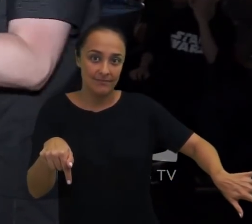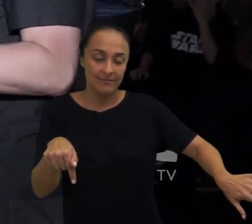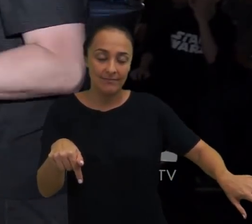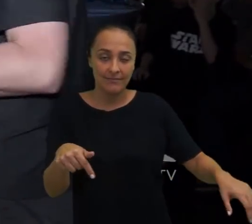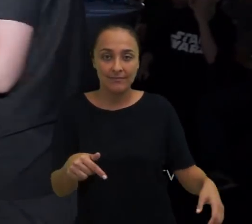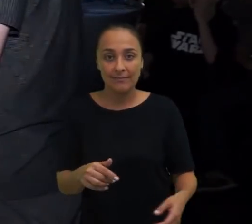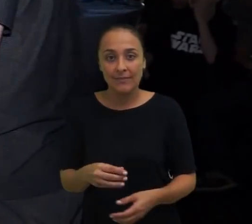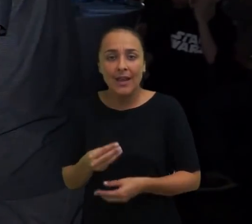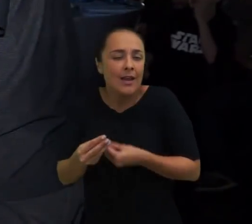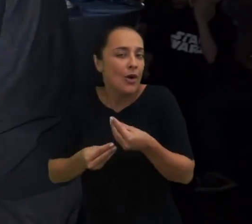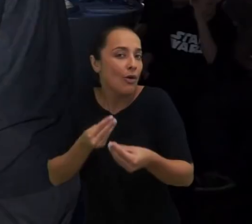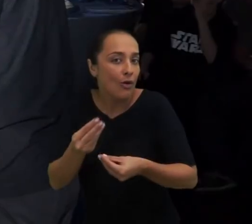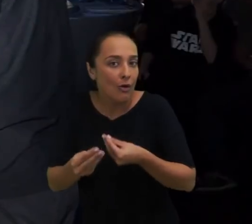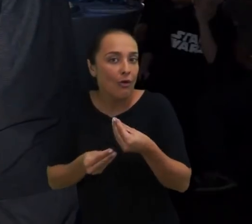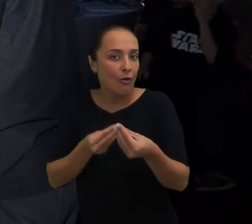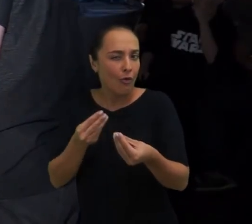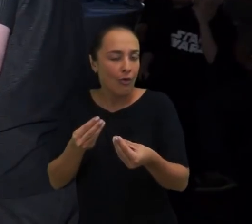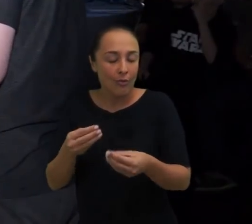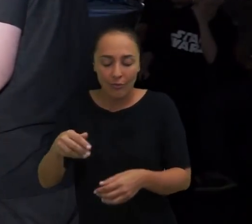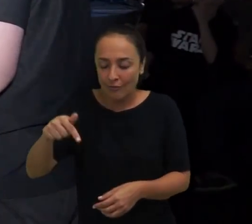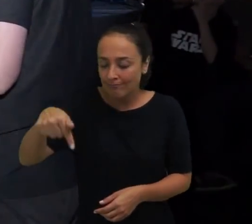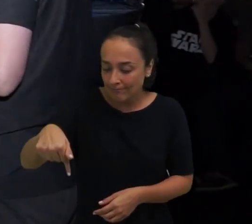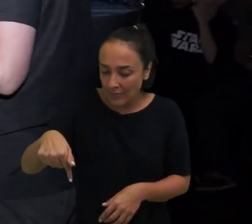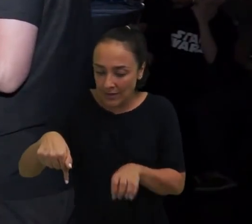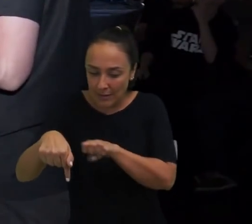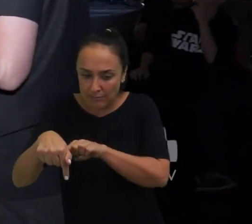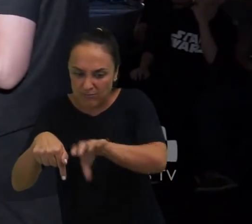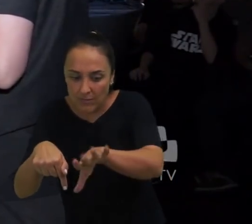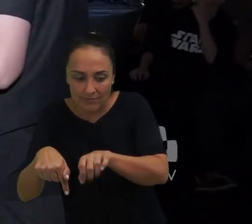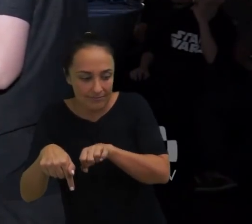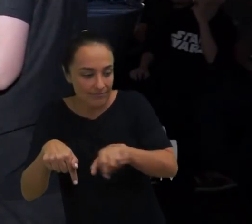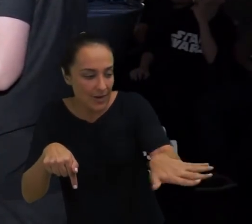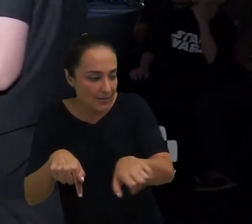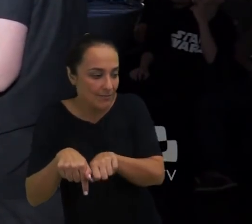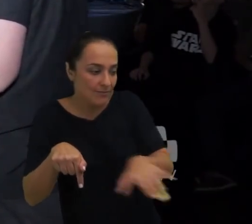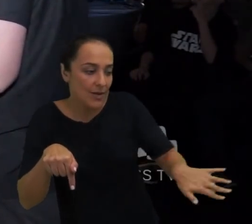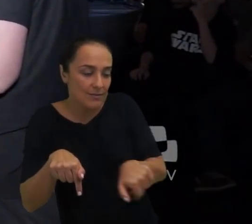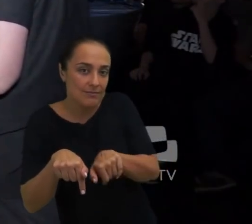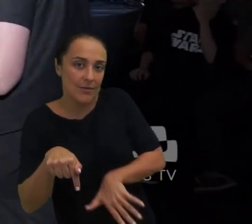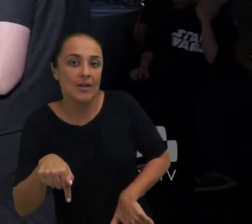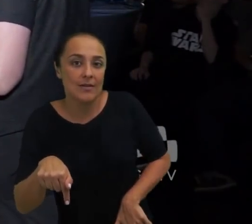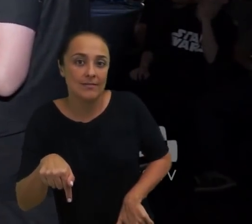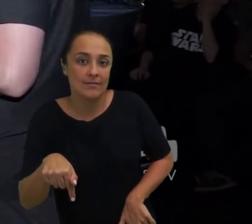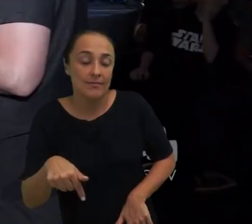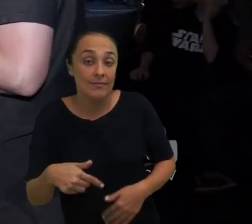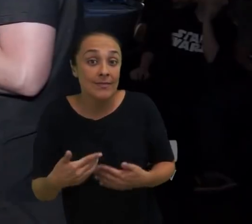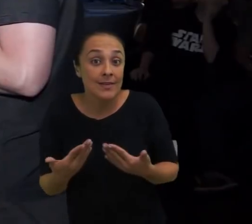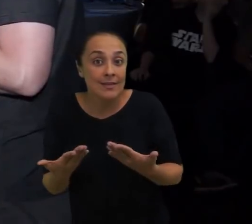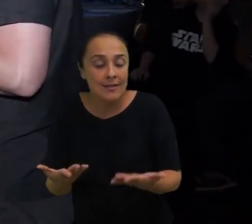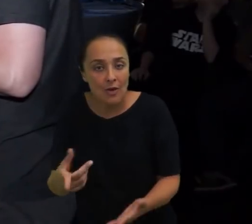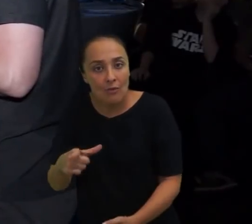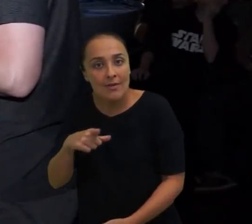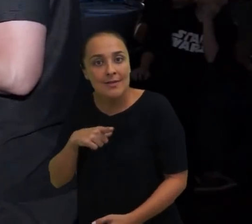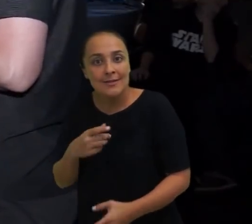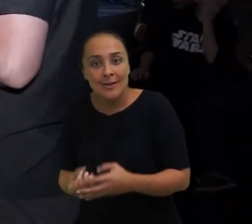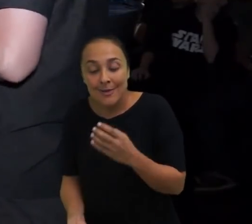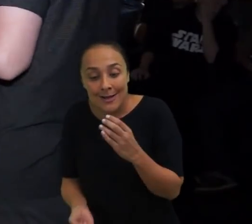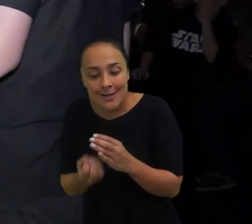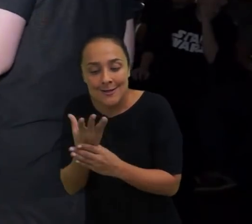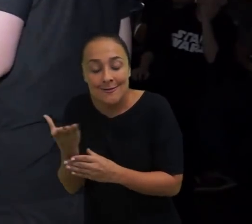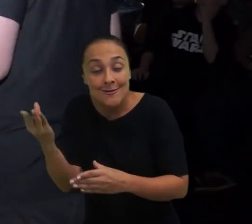que eu prometi para vocês que eu iria falar. Qual é o impacto desses buracos negros supermassivos na evolução do universo? Tá?